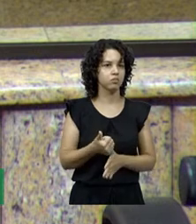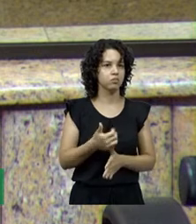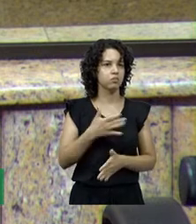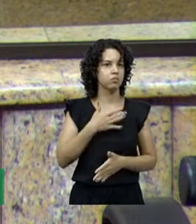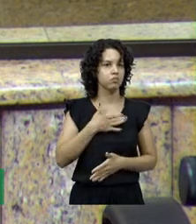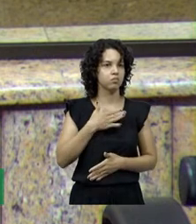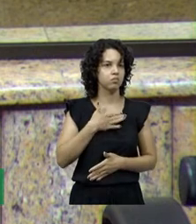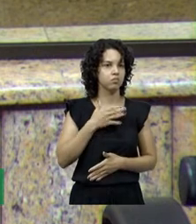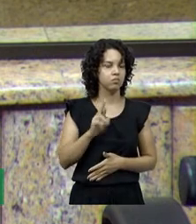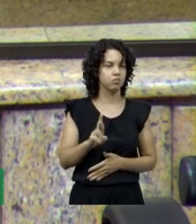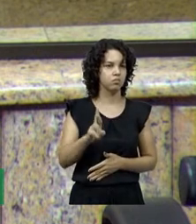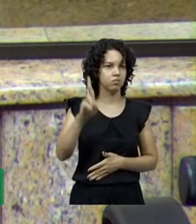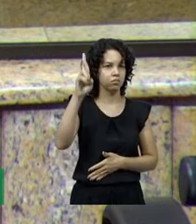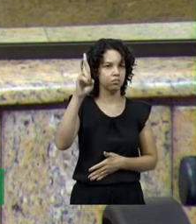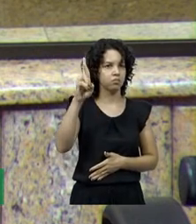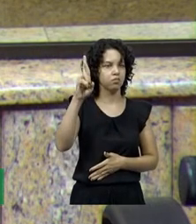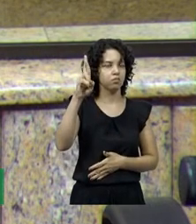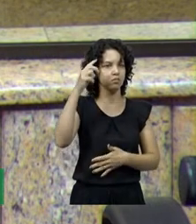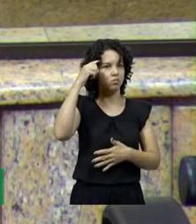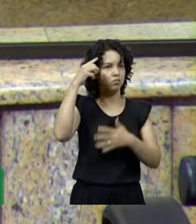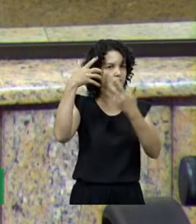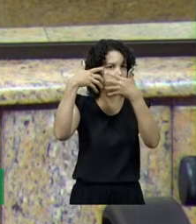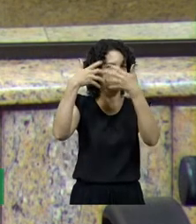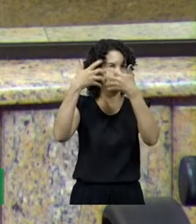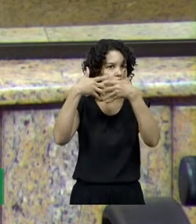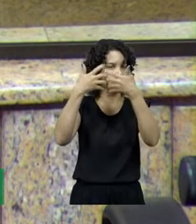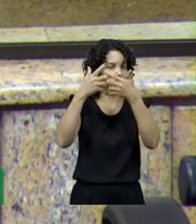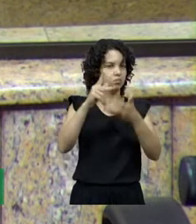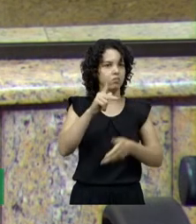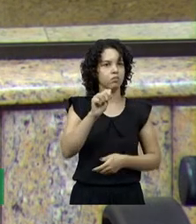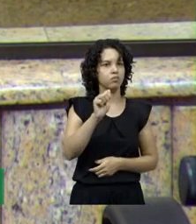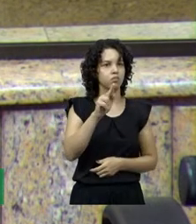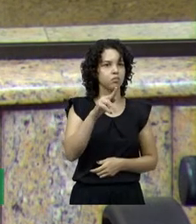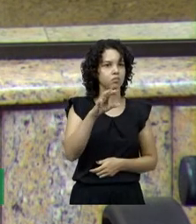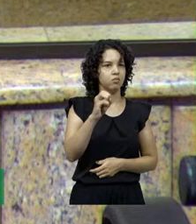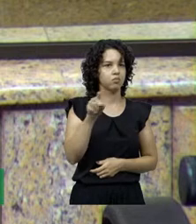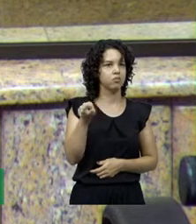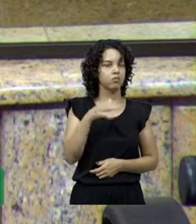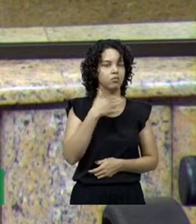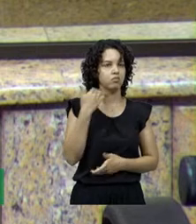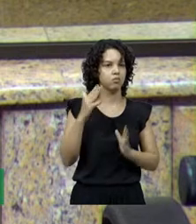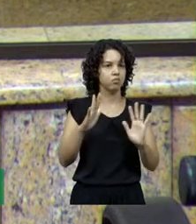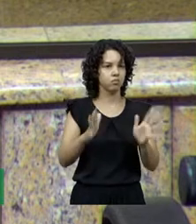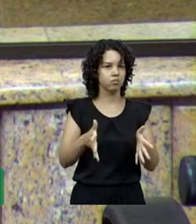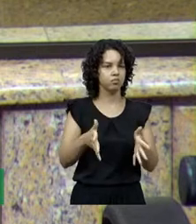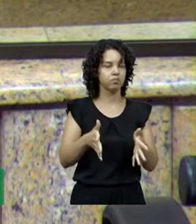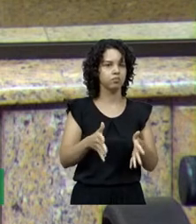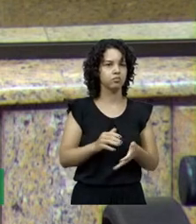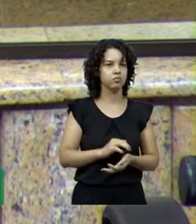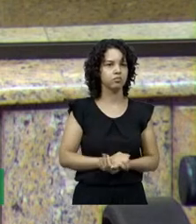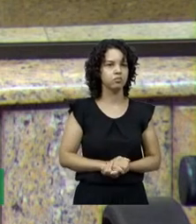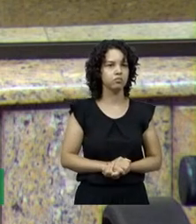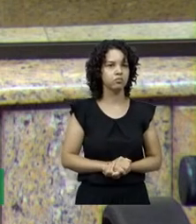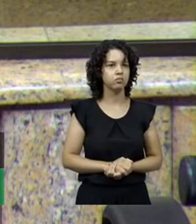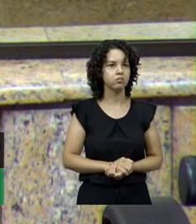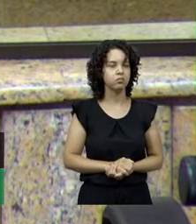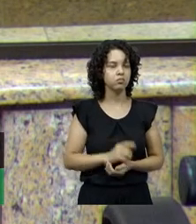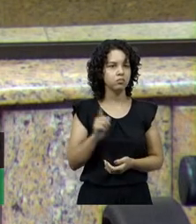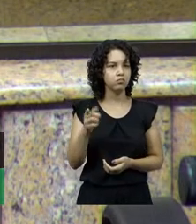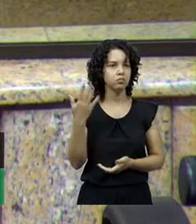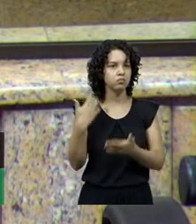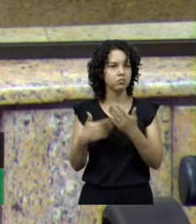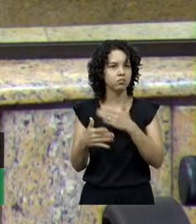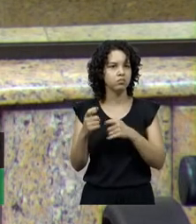mestre de neurologia, Dr. Paulo Norberto Discher de Sá, que nos deixou. Ele era médico formado